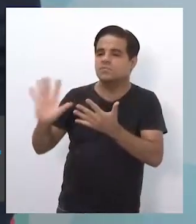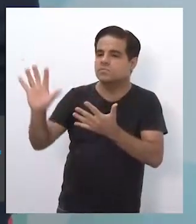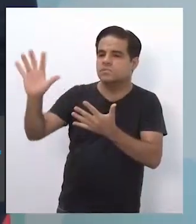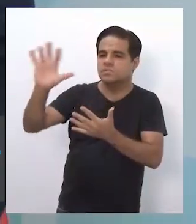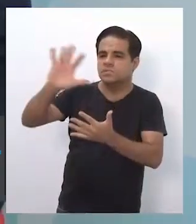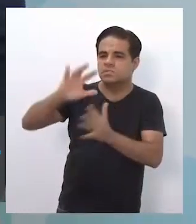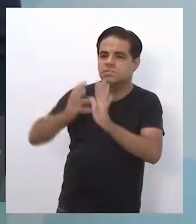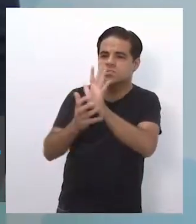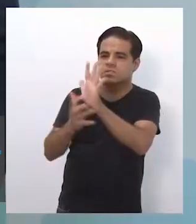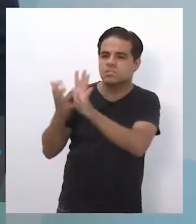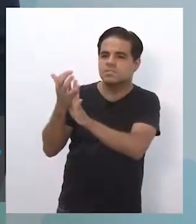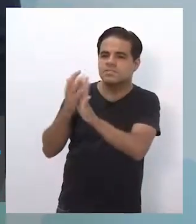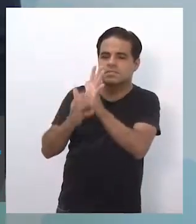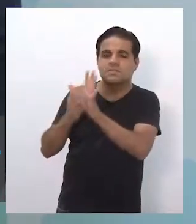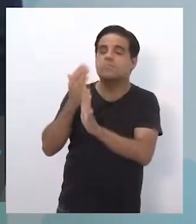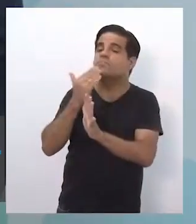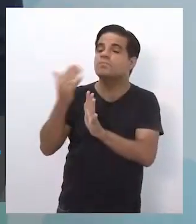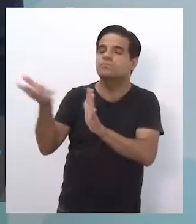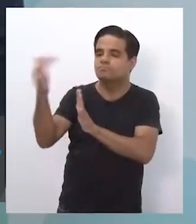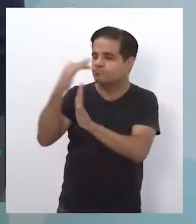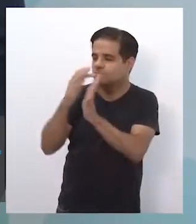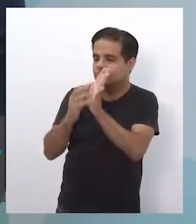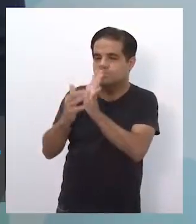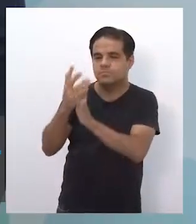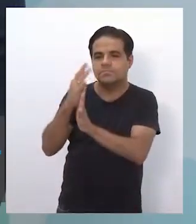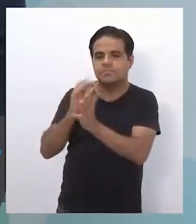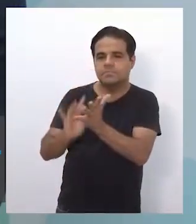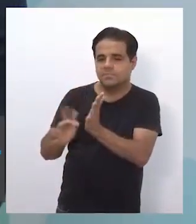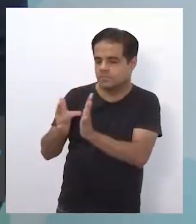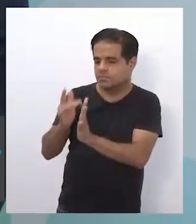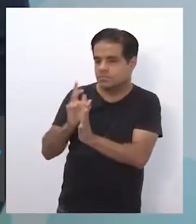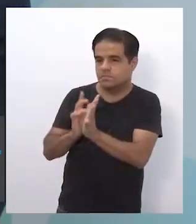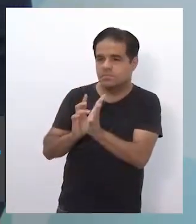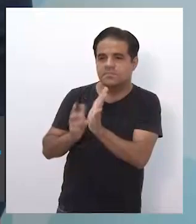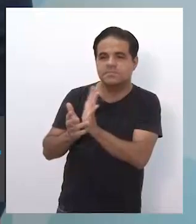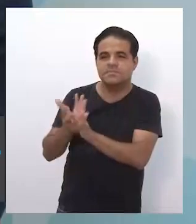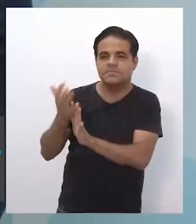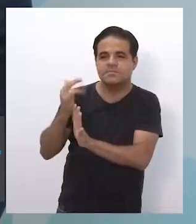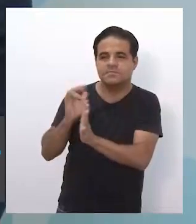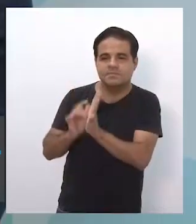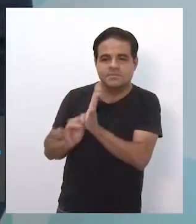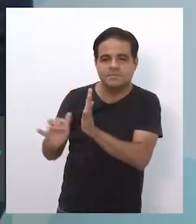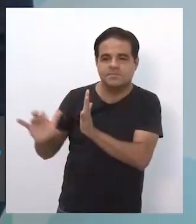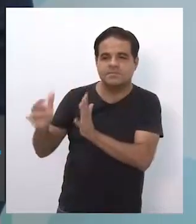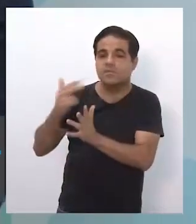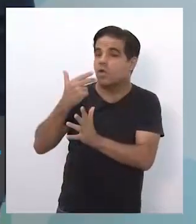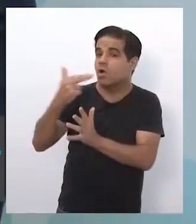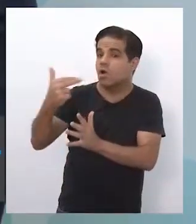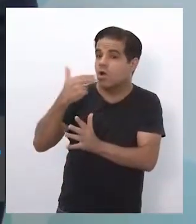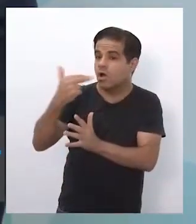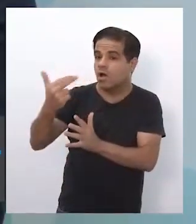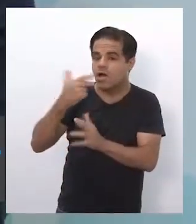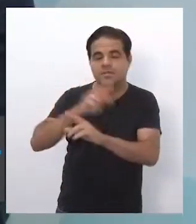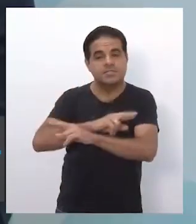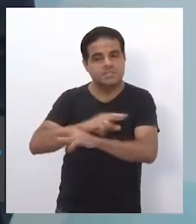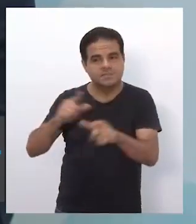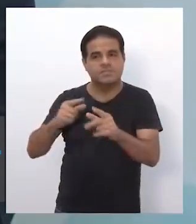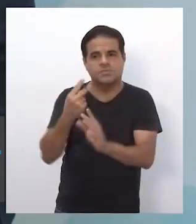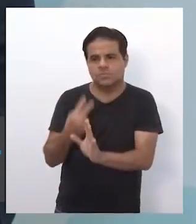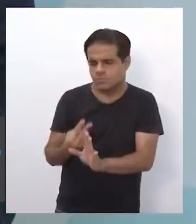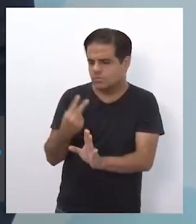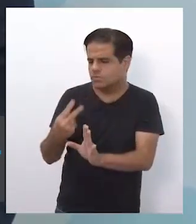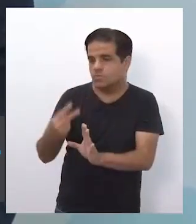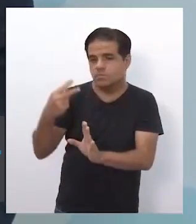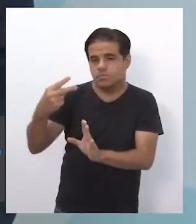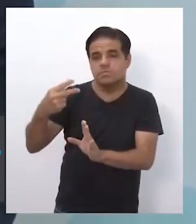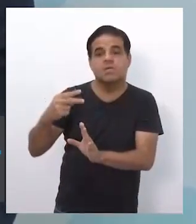dos slots de memórias. Isso, olha lá, tá vendo? Ele está mostrando lá, no caso, né? são cores diferentes ali, 2 em 2, né, paralelos,